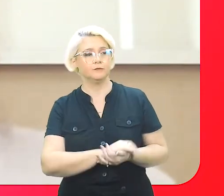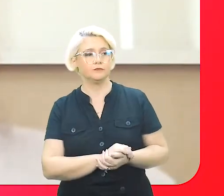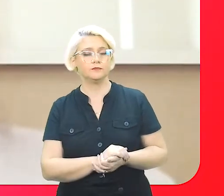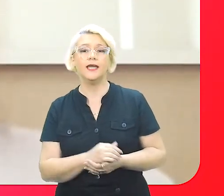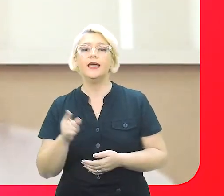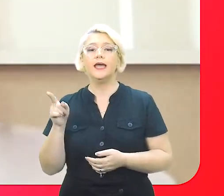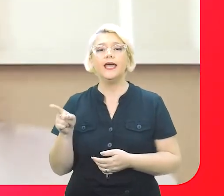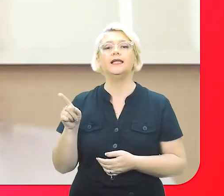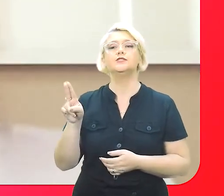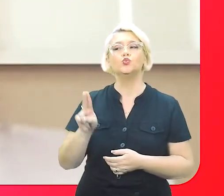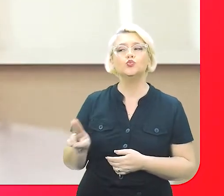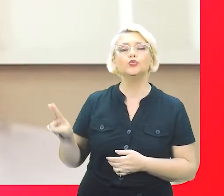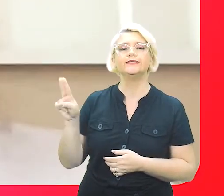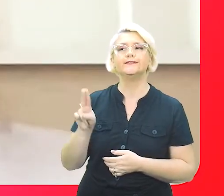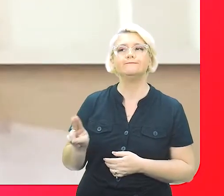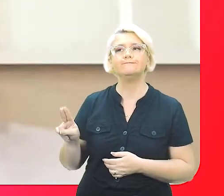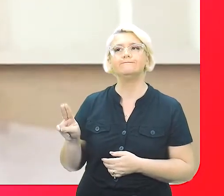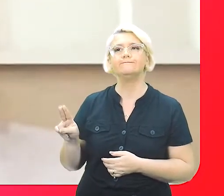Eles usam